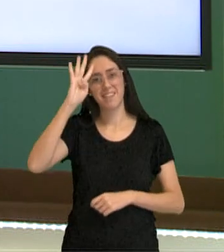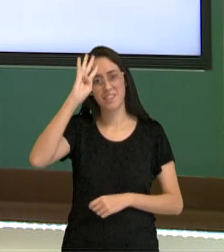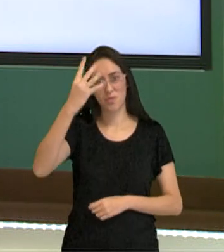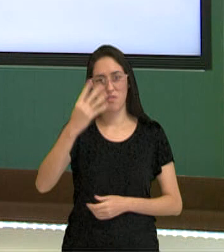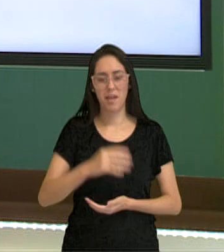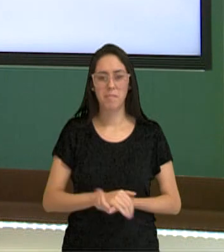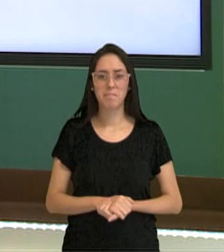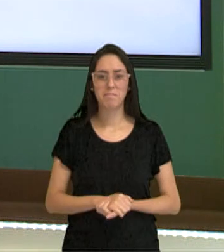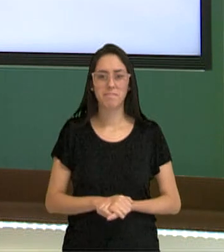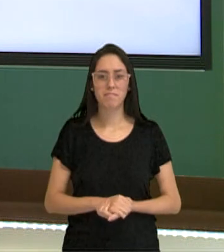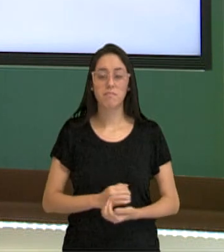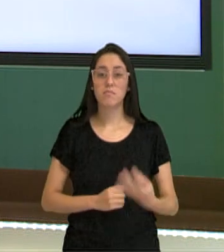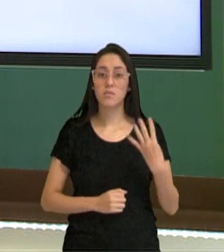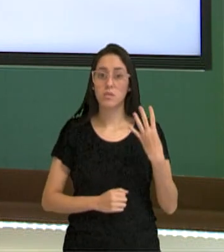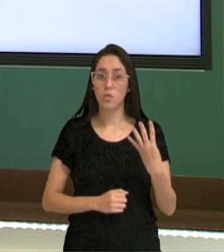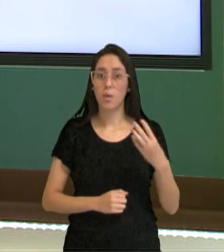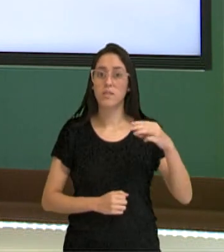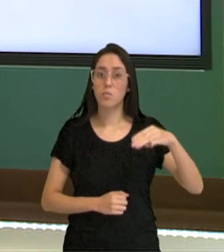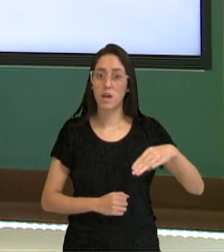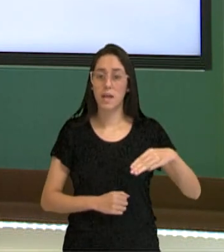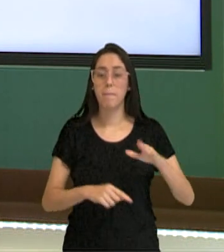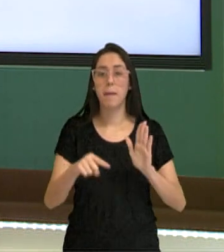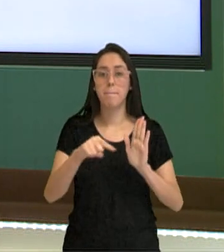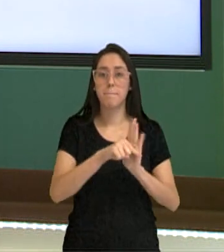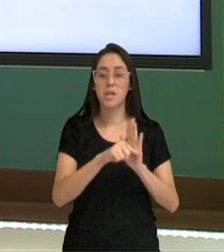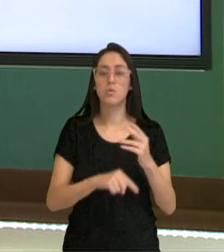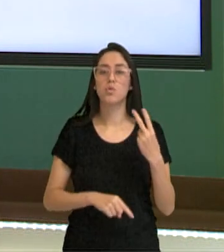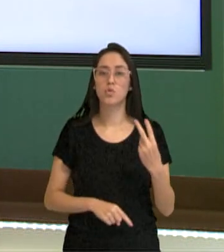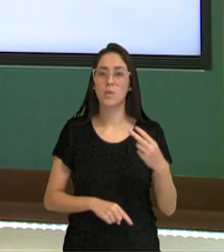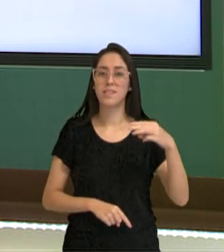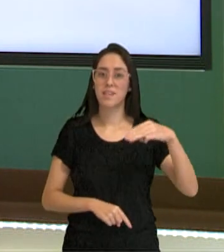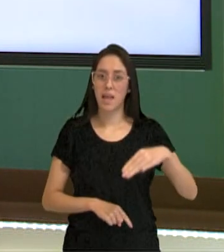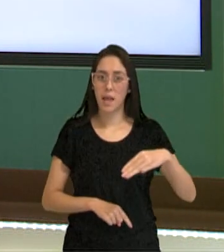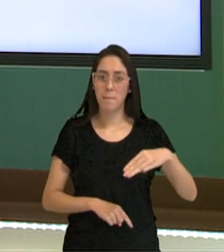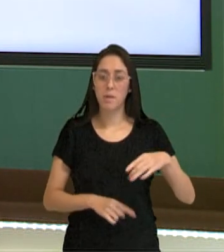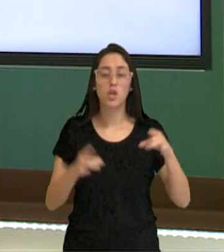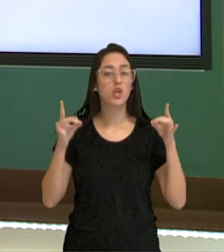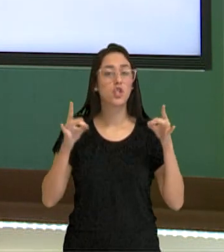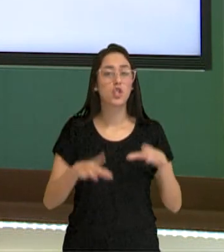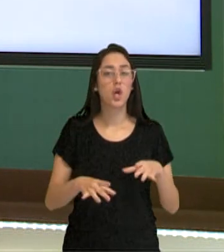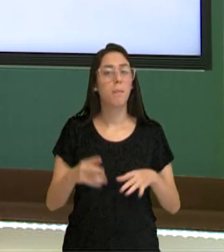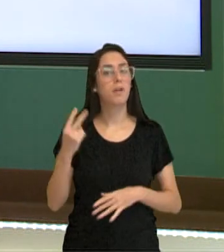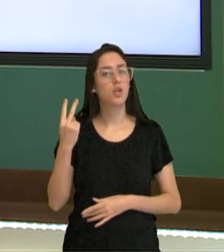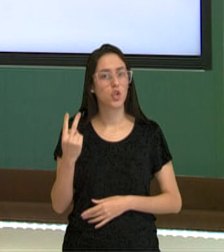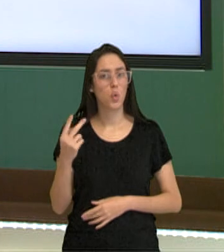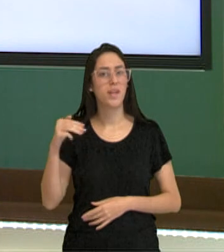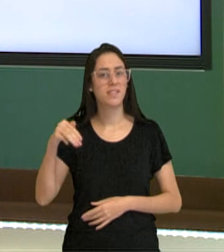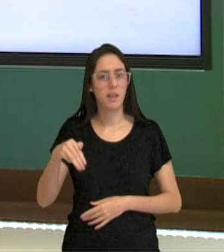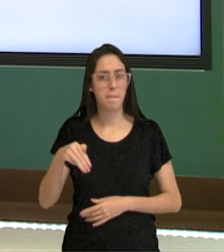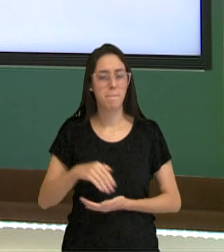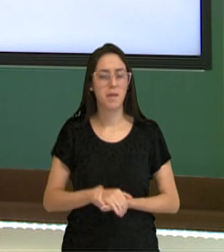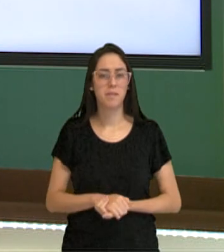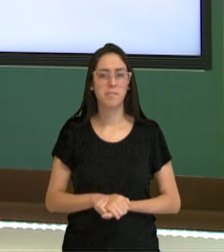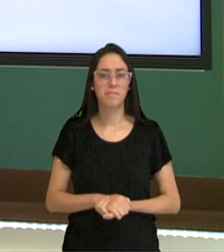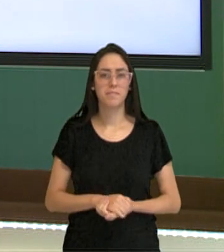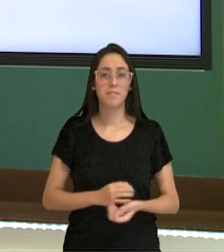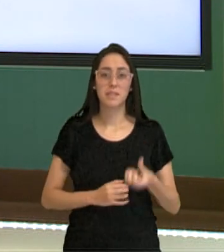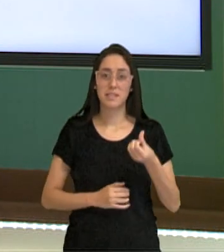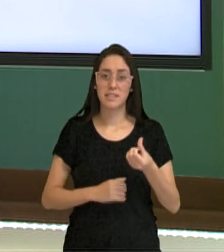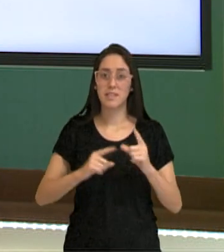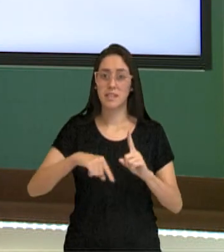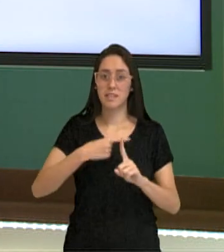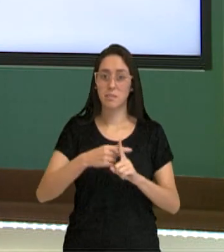fazer. 4M menos 2M, 4 tira 2, sobra os outros 2, 2M. 6 mais